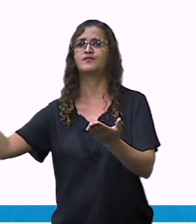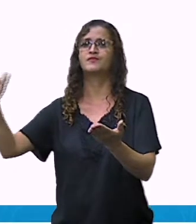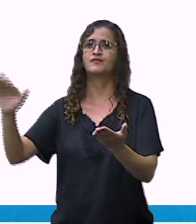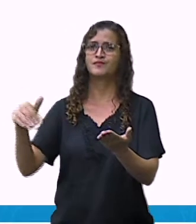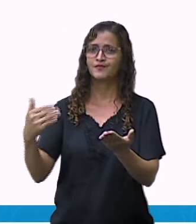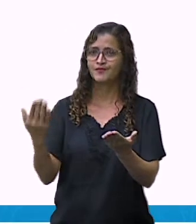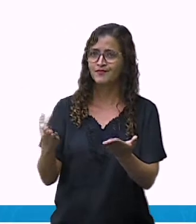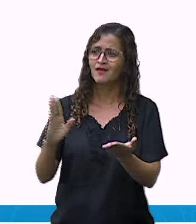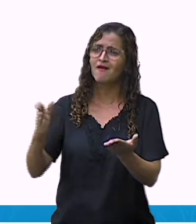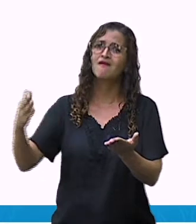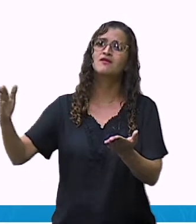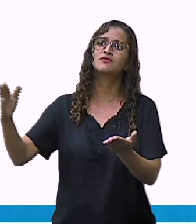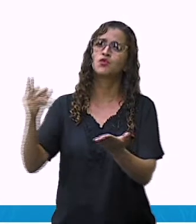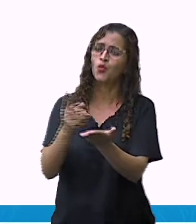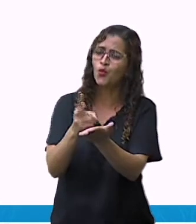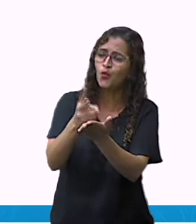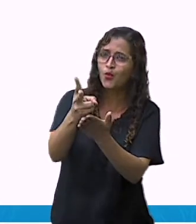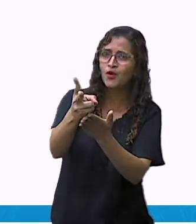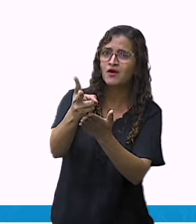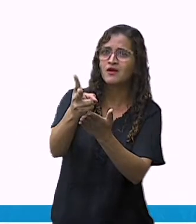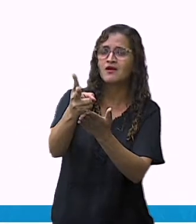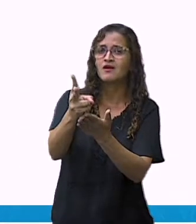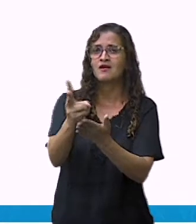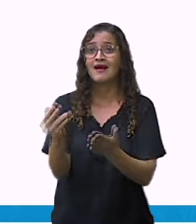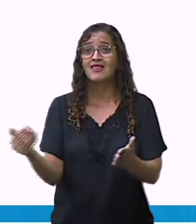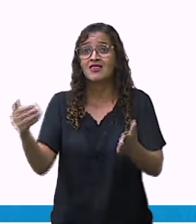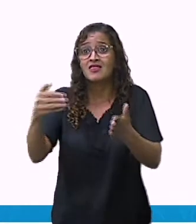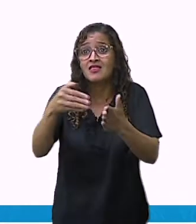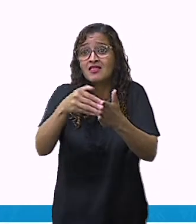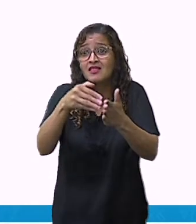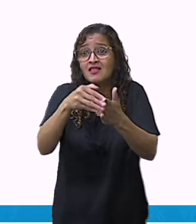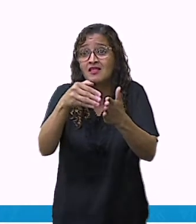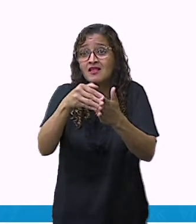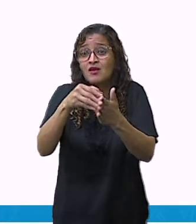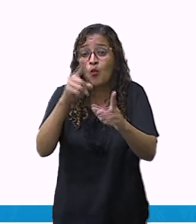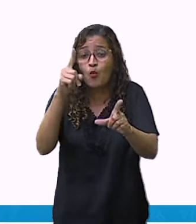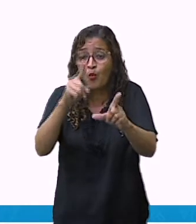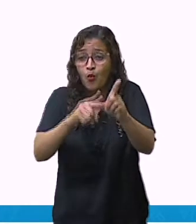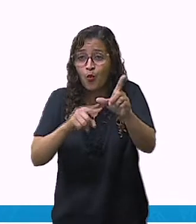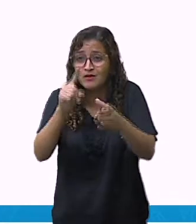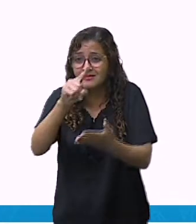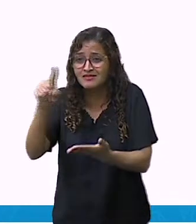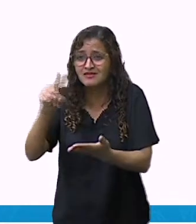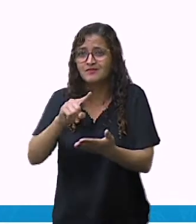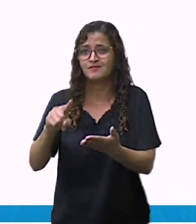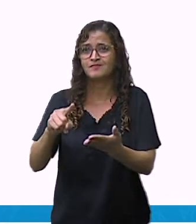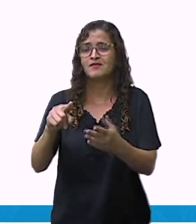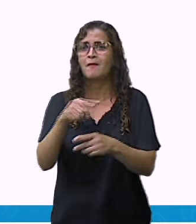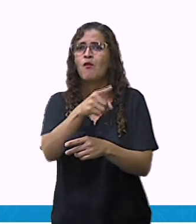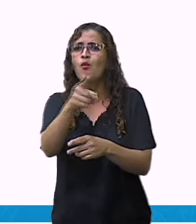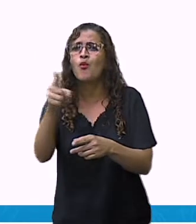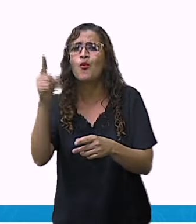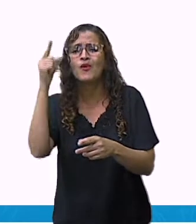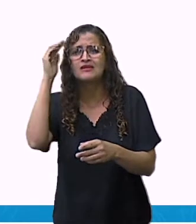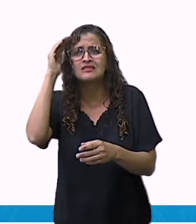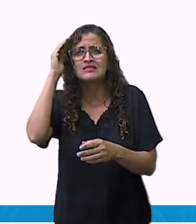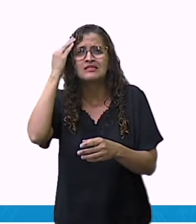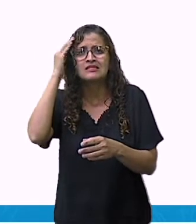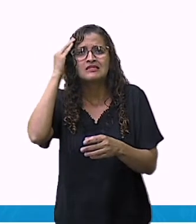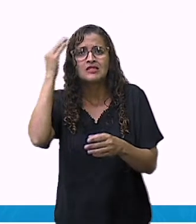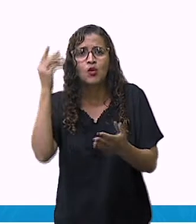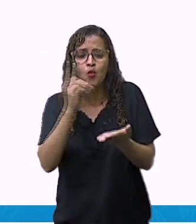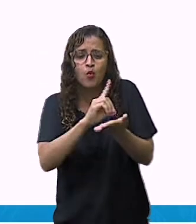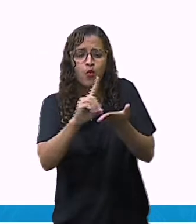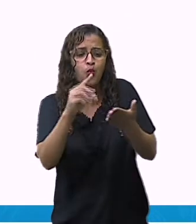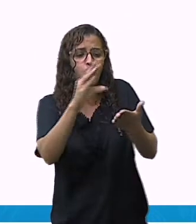D, sucessivamente até chegar na letra Z. Porque se você não dominar